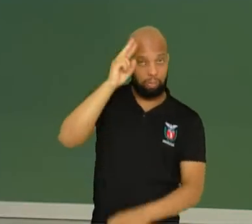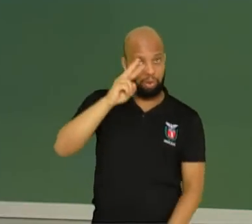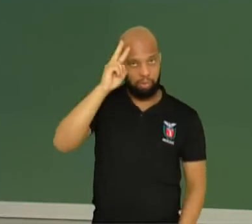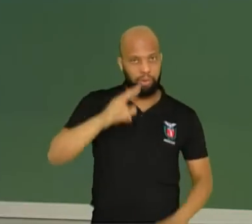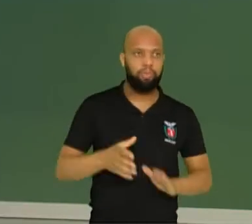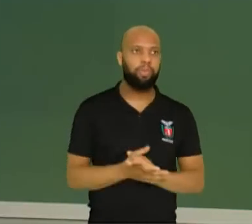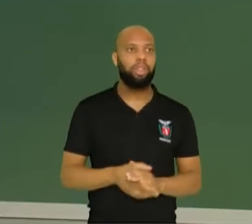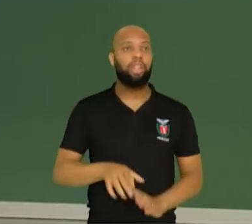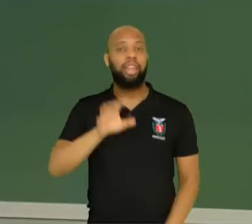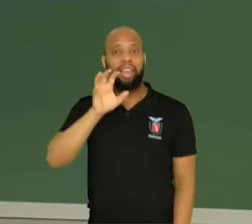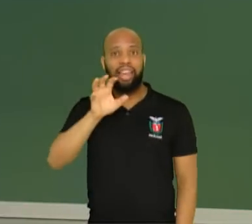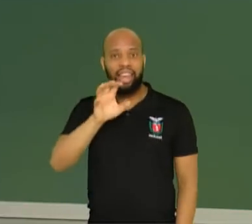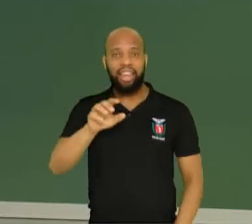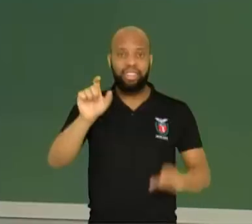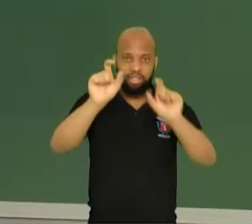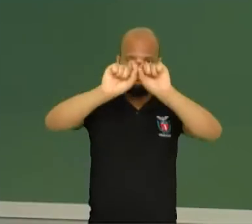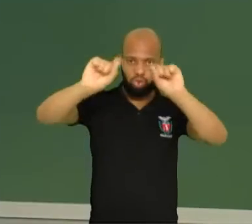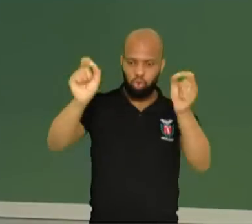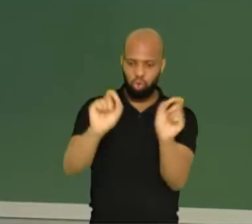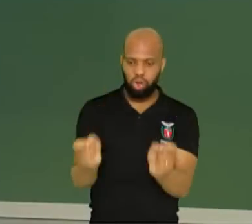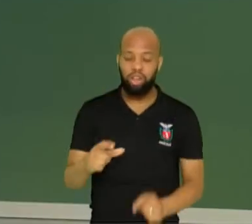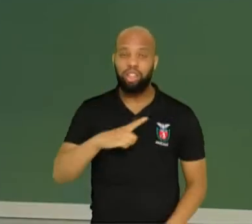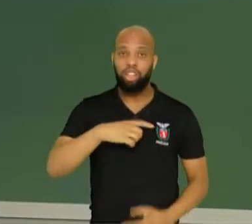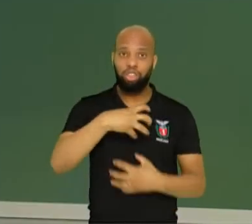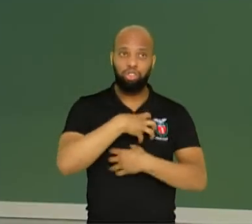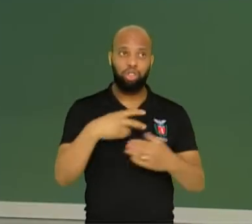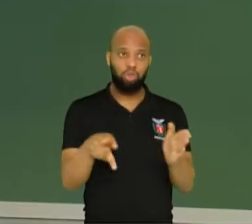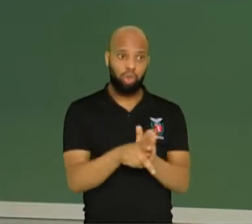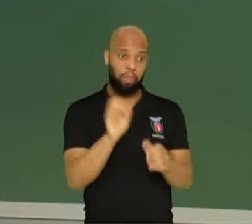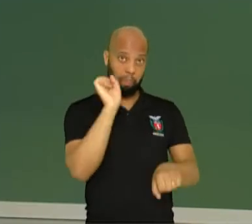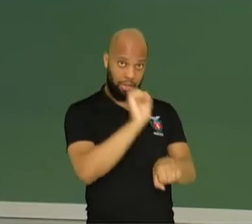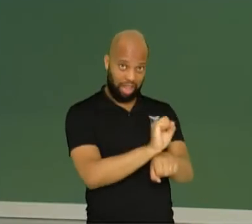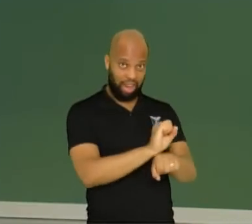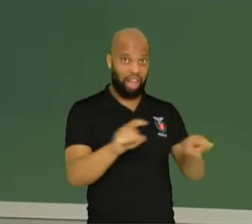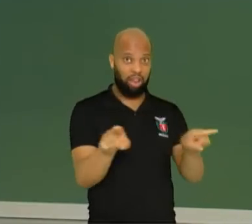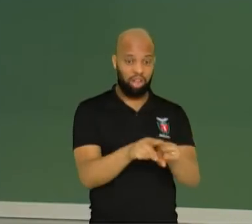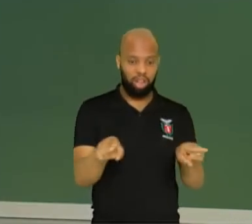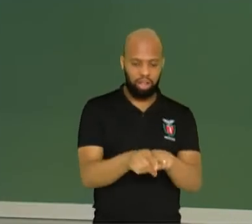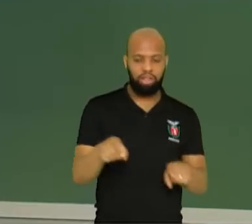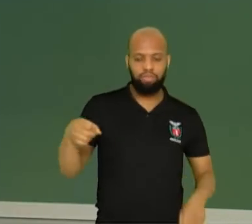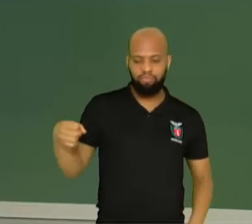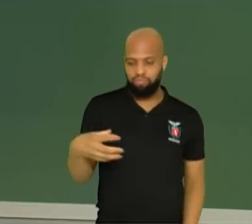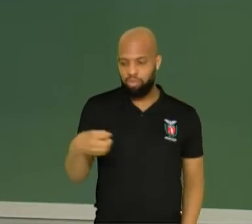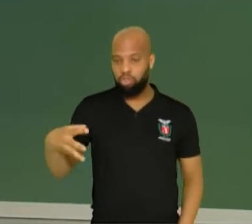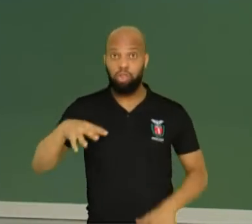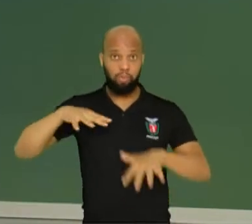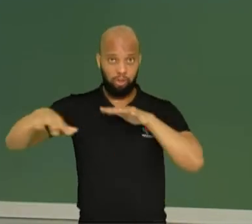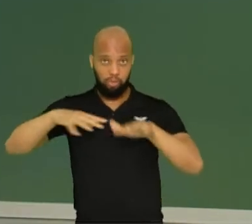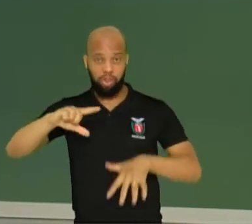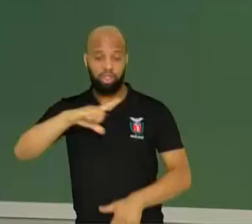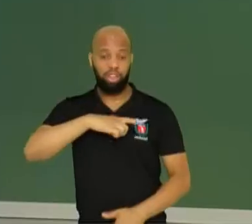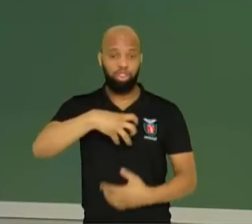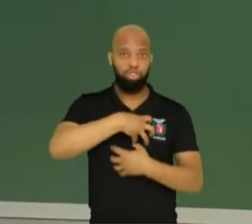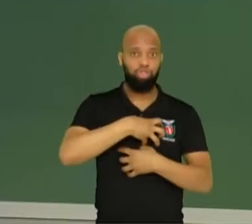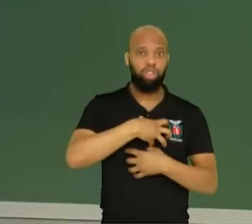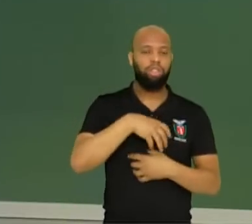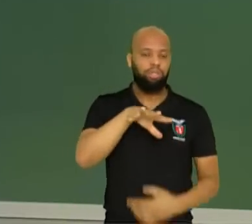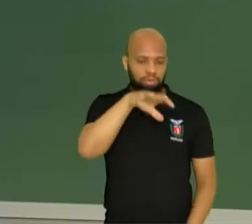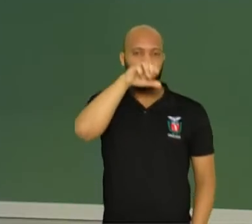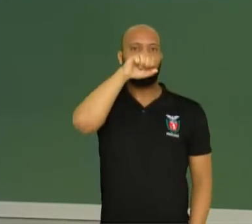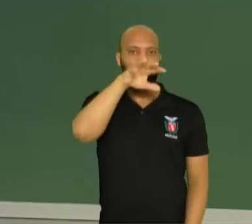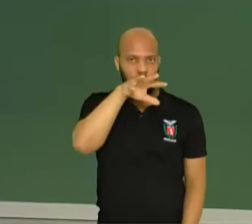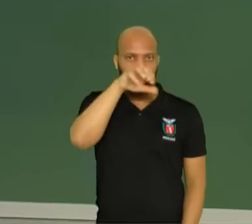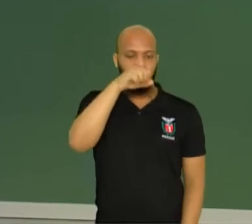esquecer, esses organismos, eles têm forma de pólipo e de medusa, ok? Eles têm sistema respiratório e